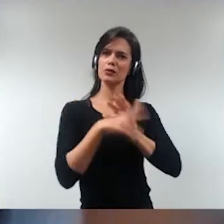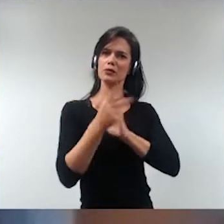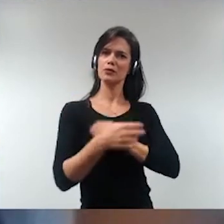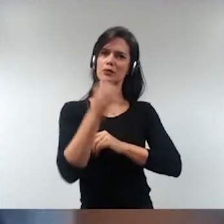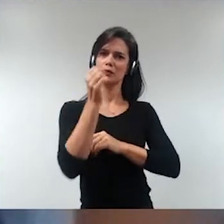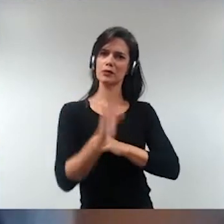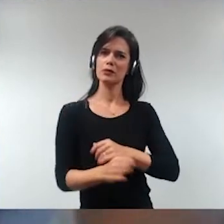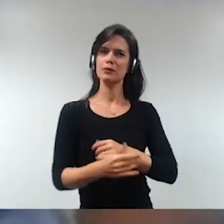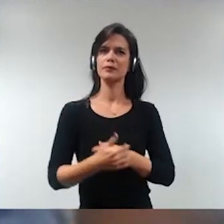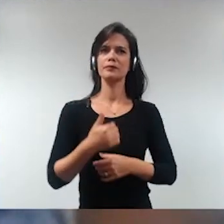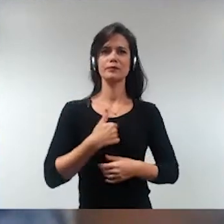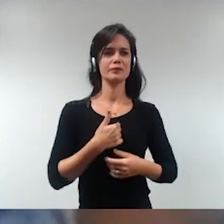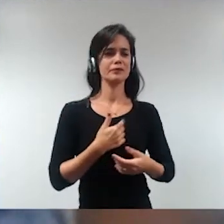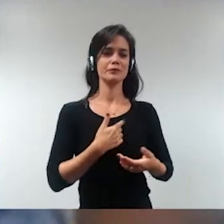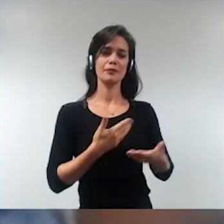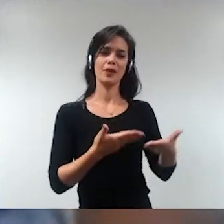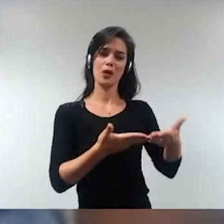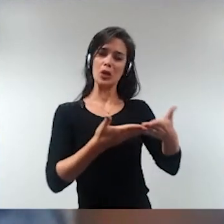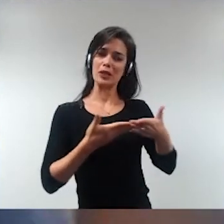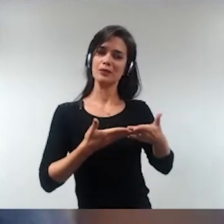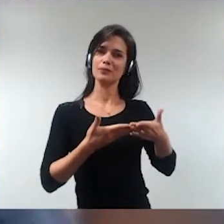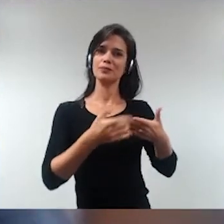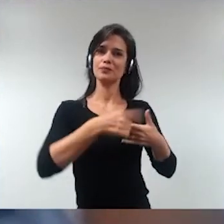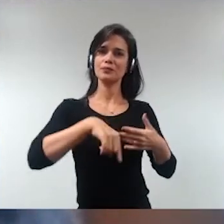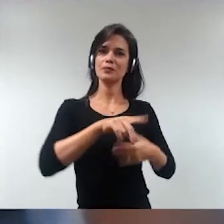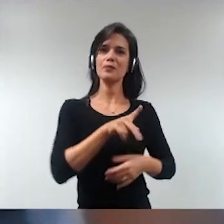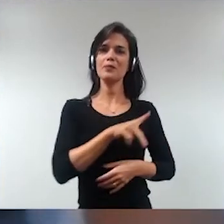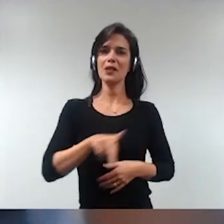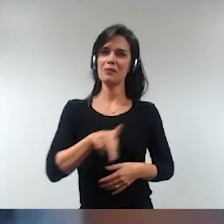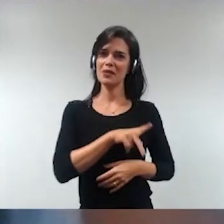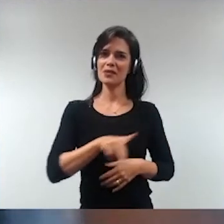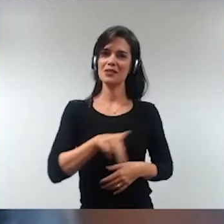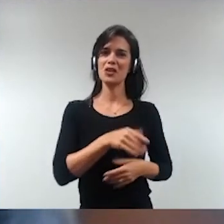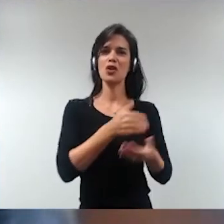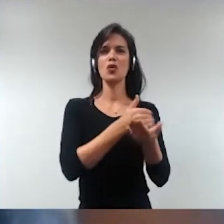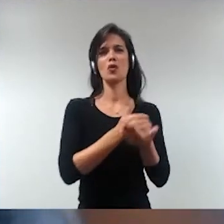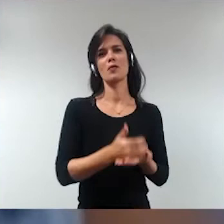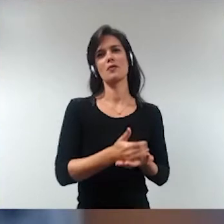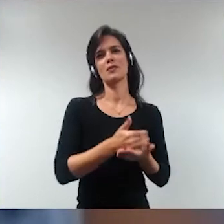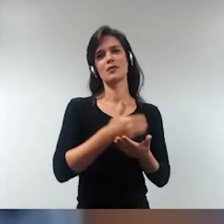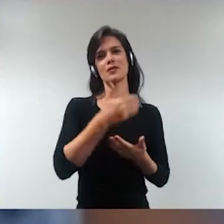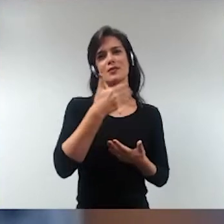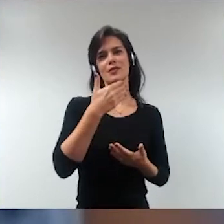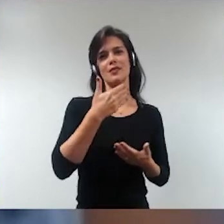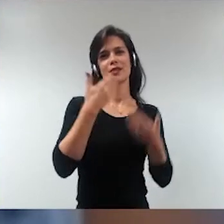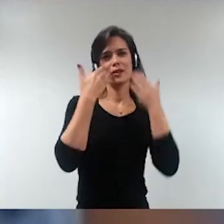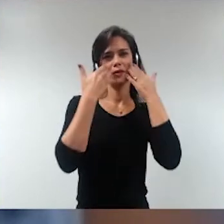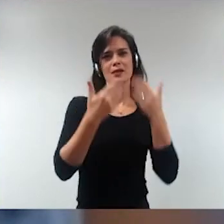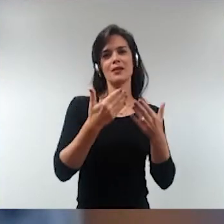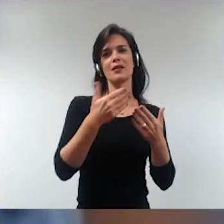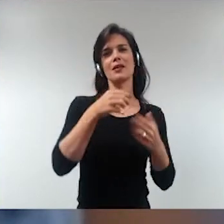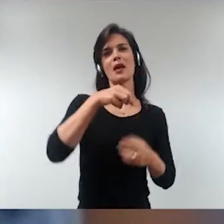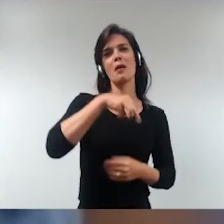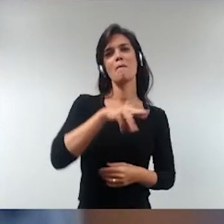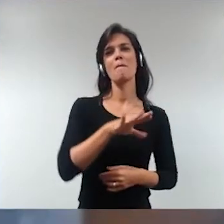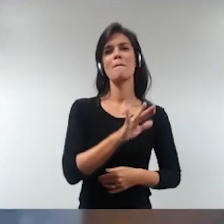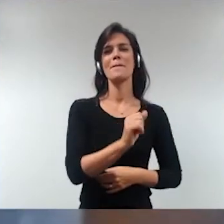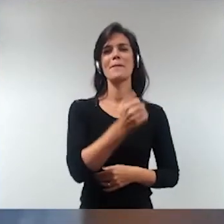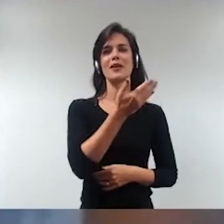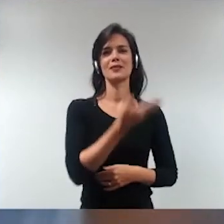aos meus nobres presidentes, grandes presidentes, mas começar a apresentação pela nossa querida Maria Luciana Pereira de